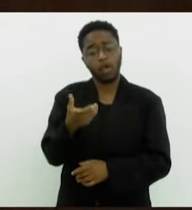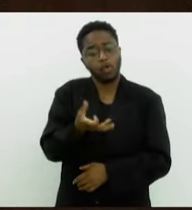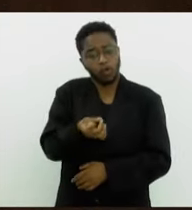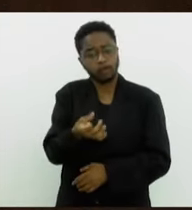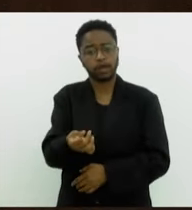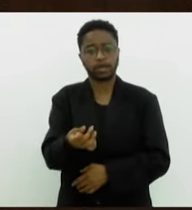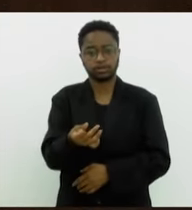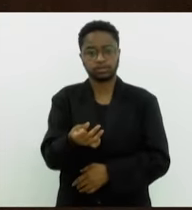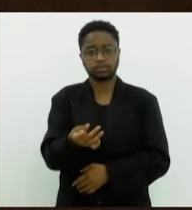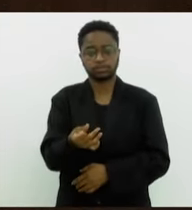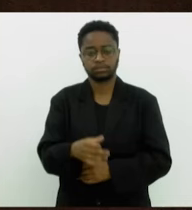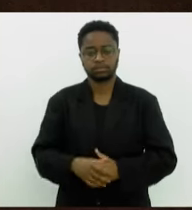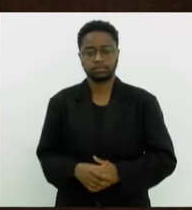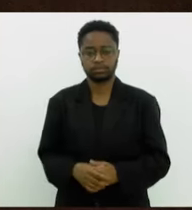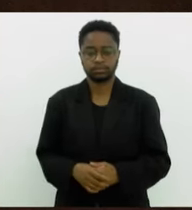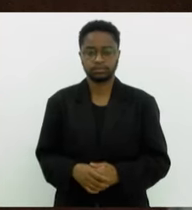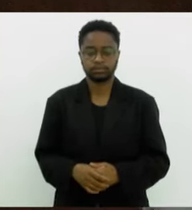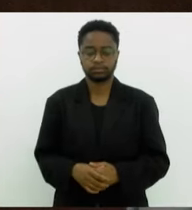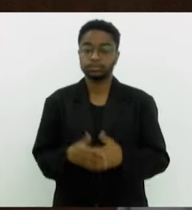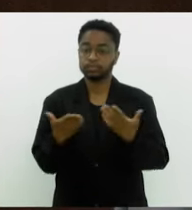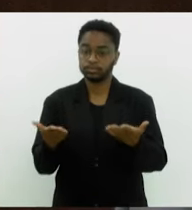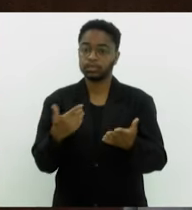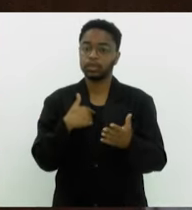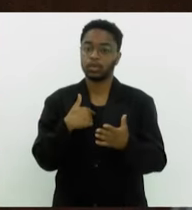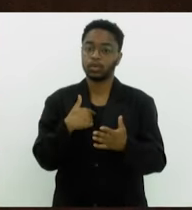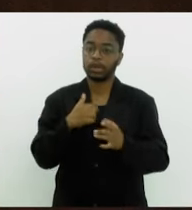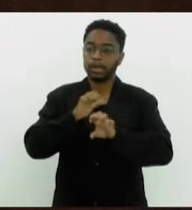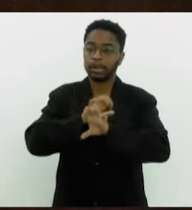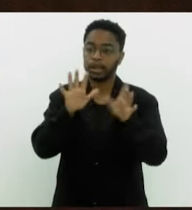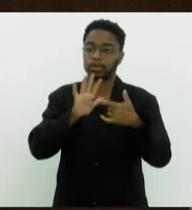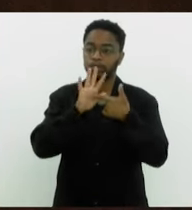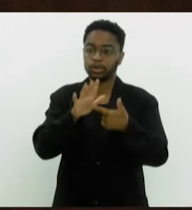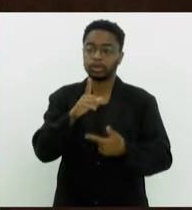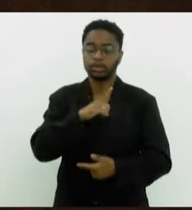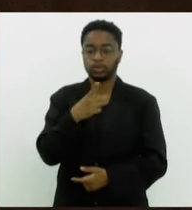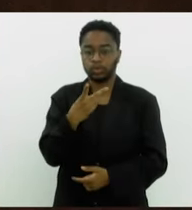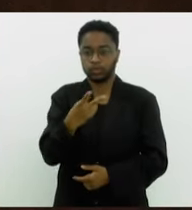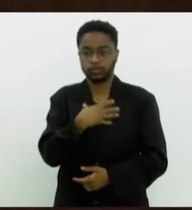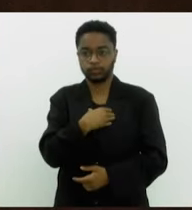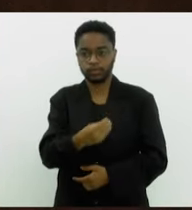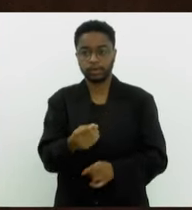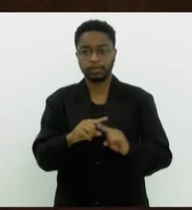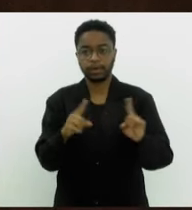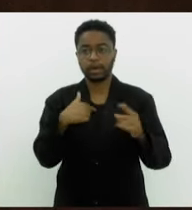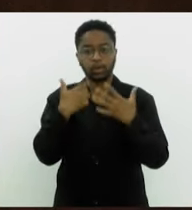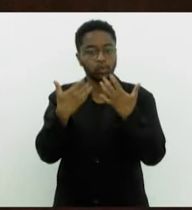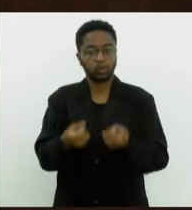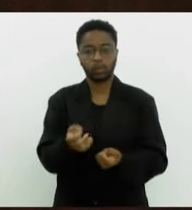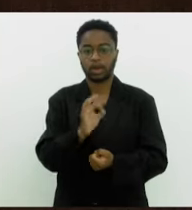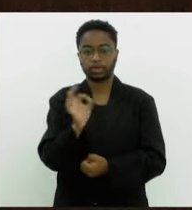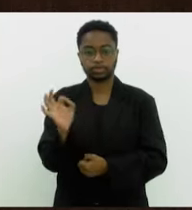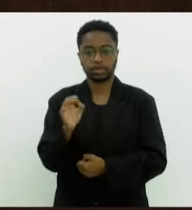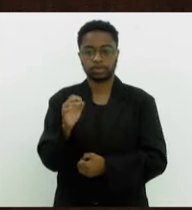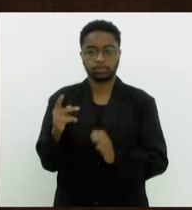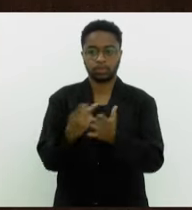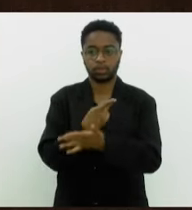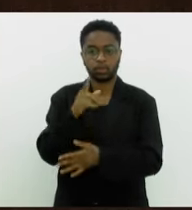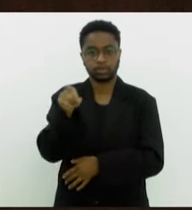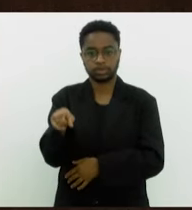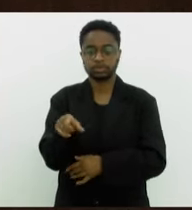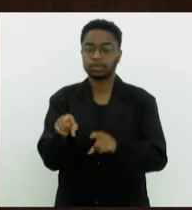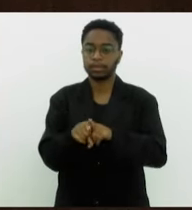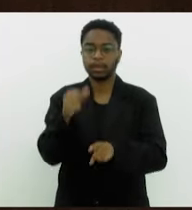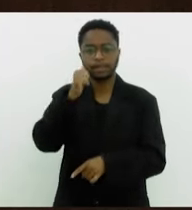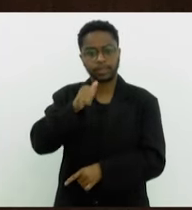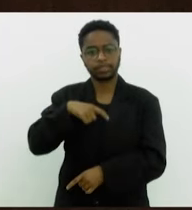covarde. Então, deixar aqui bem claro, eu tenho duas filhas e não vou aceitar que isso ocorra. E a menina